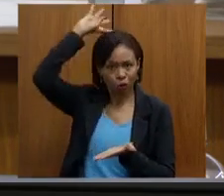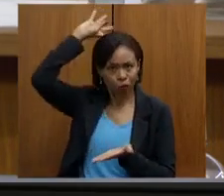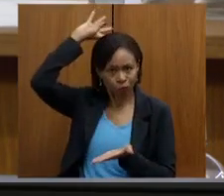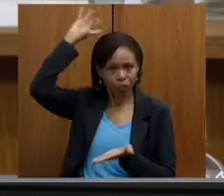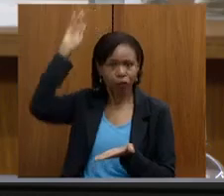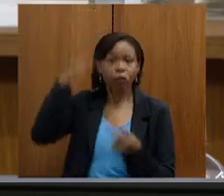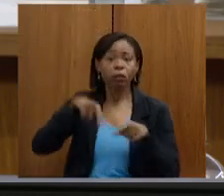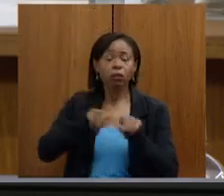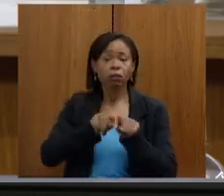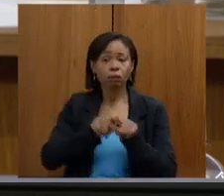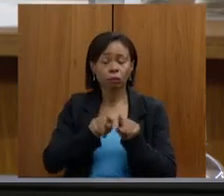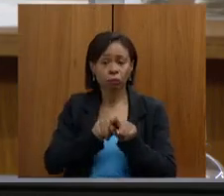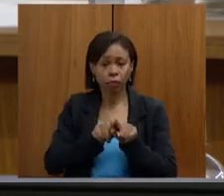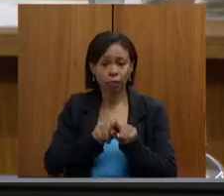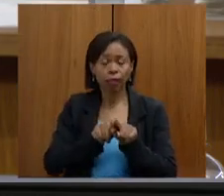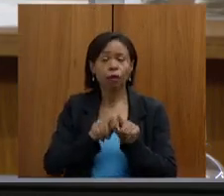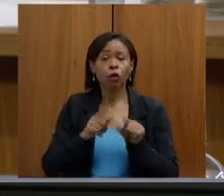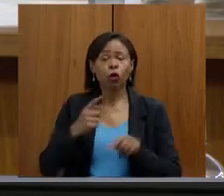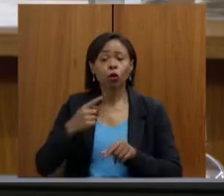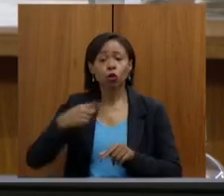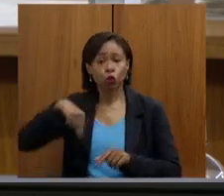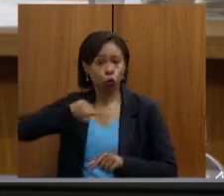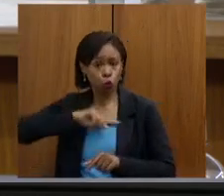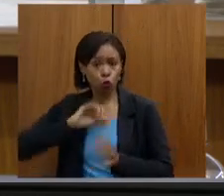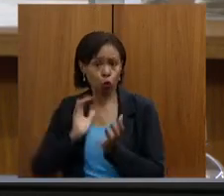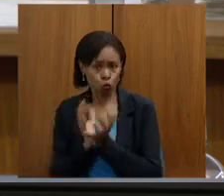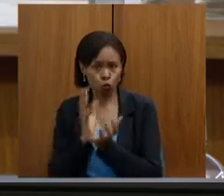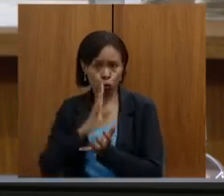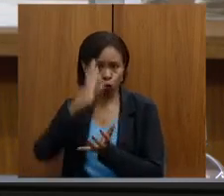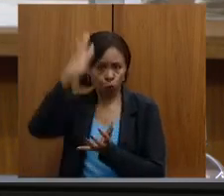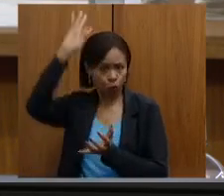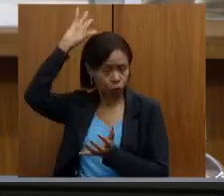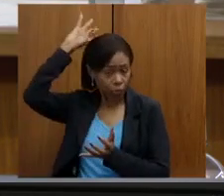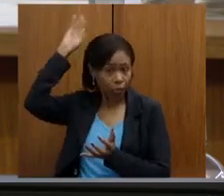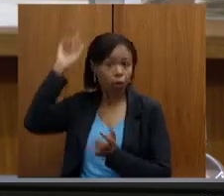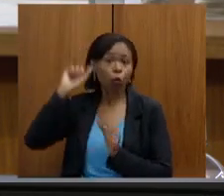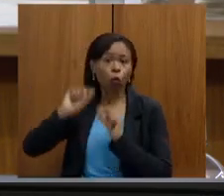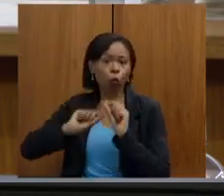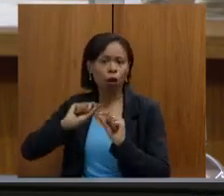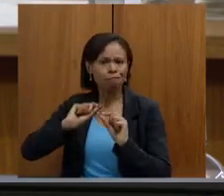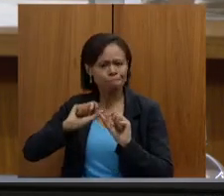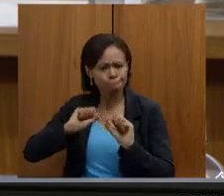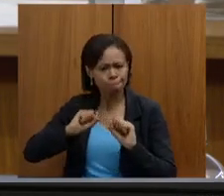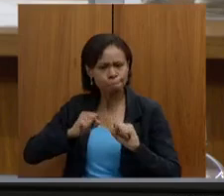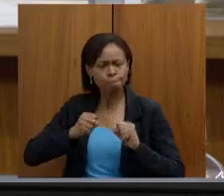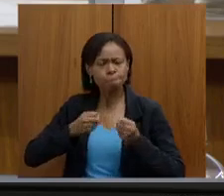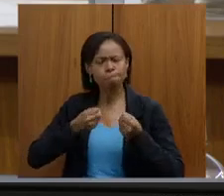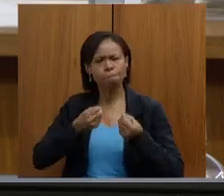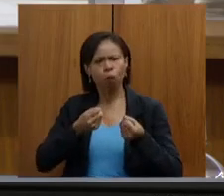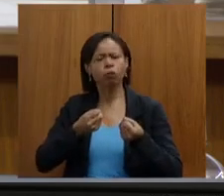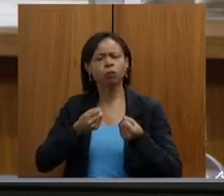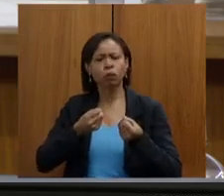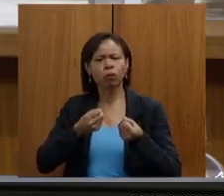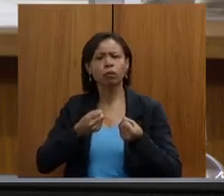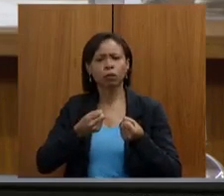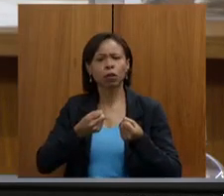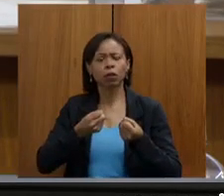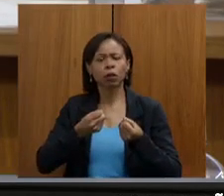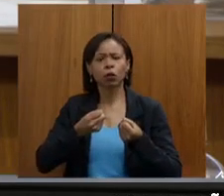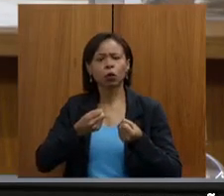estamos levando a toda a é aquilo com toda a força tudo aquilo que nós